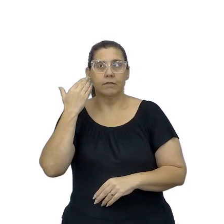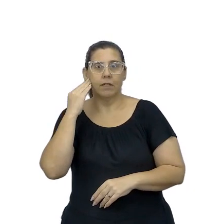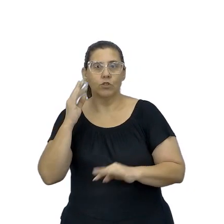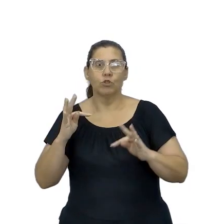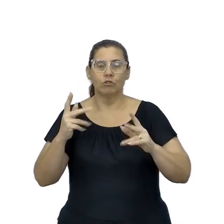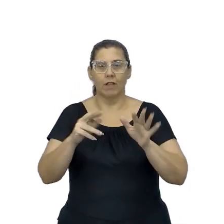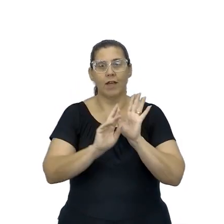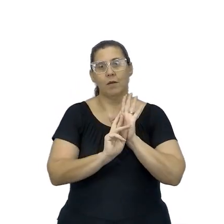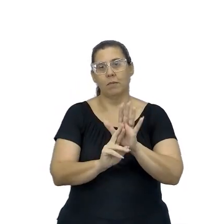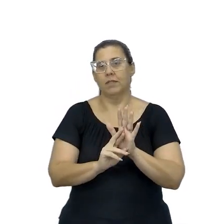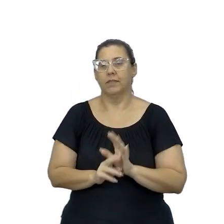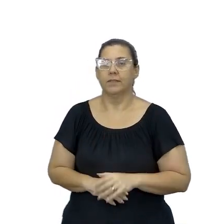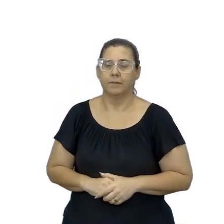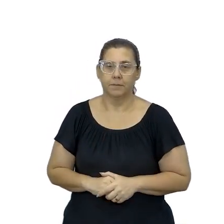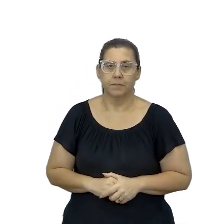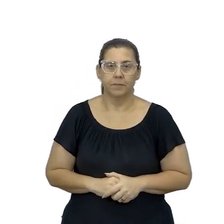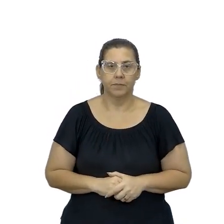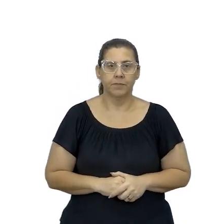representação nossa que a gente pensou.